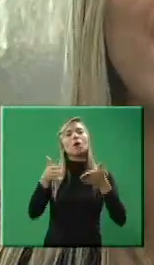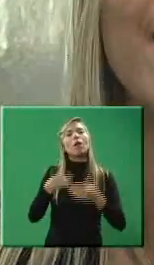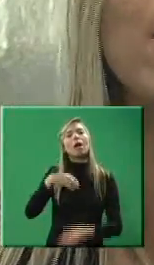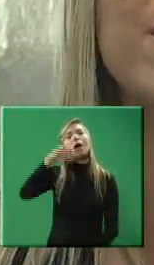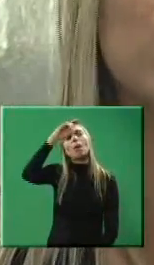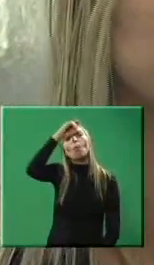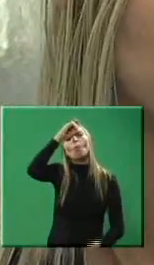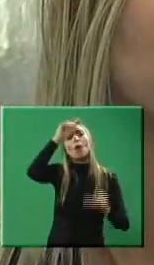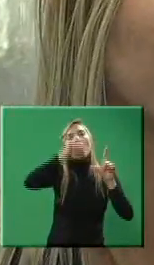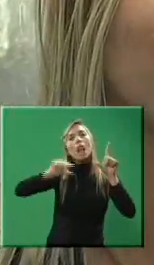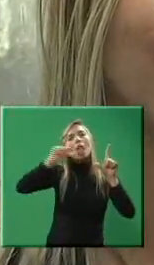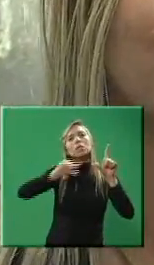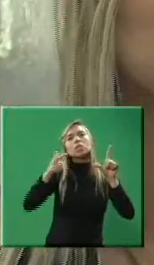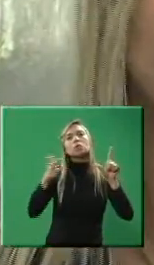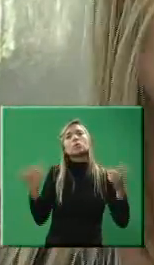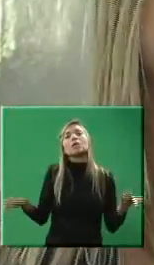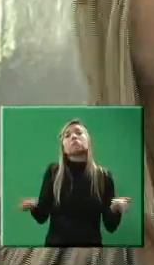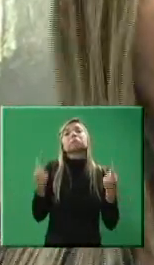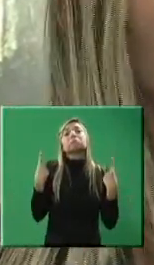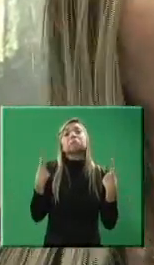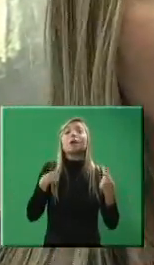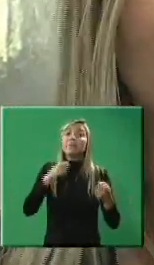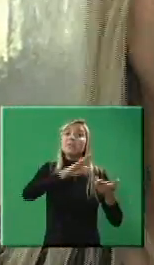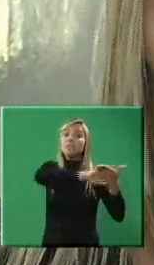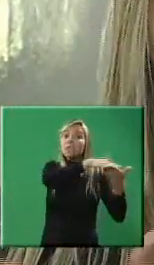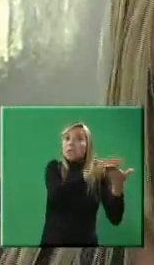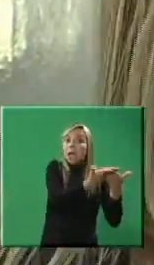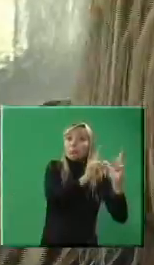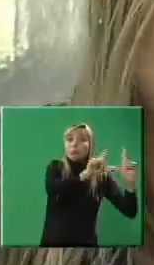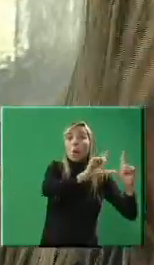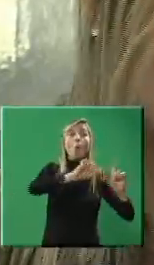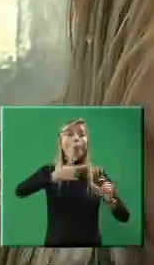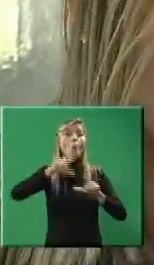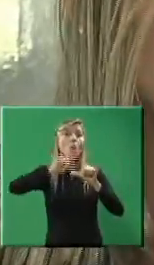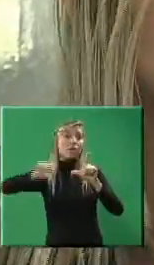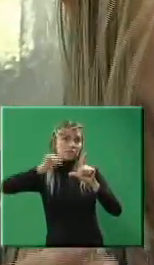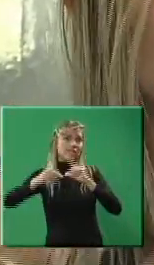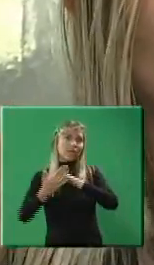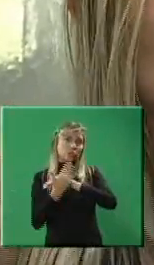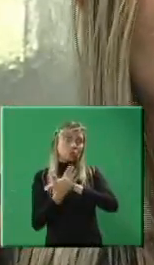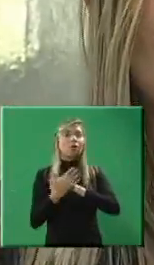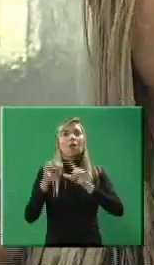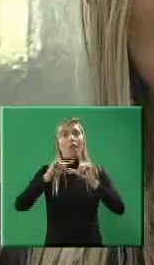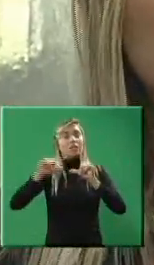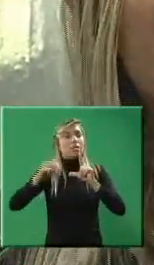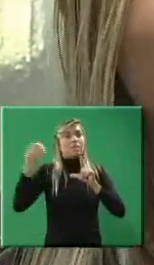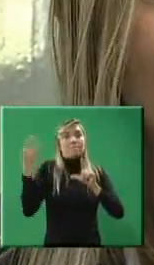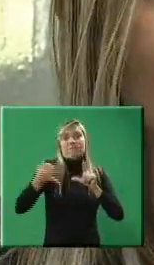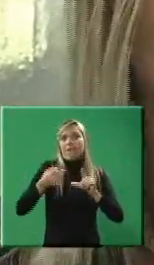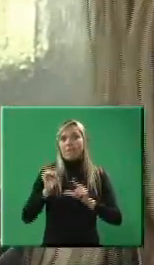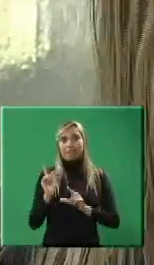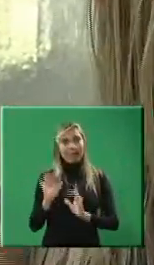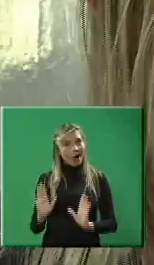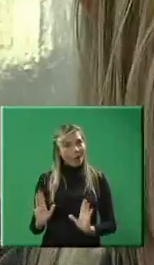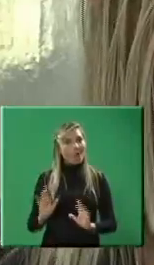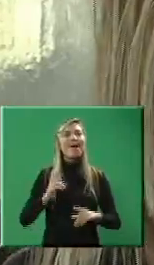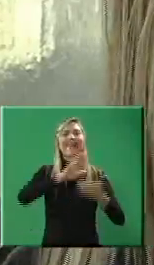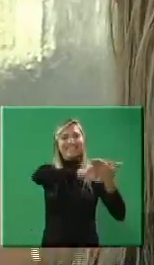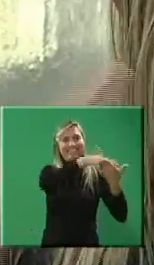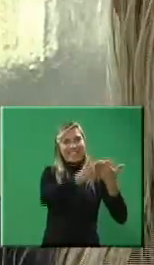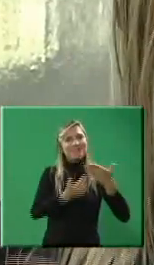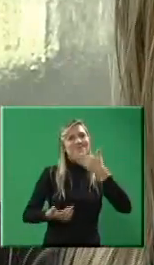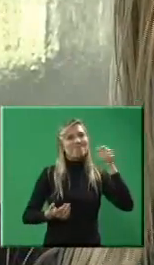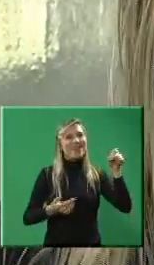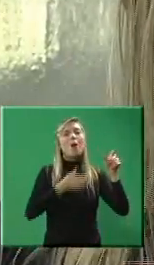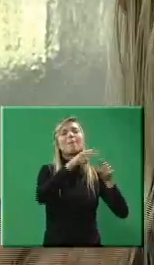Aí chega lá, ele não entende nada. Então deveria ter intérprete também, ou a legenda, que a legenda já ajuda muito. Não tanto quanto o intérprete, porque